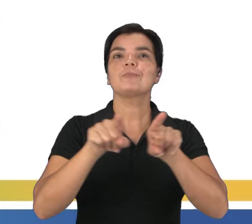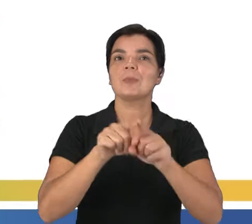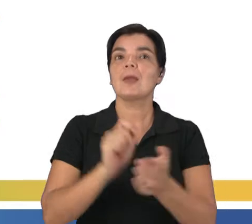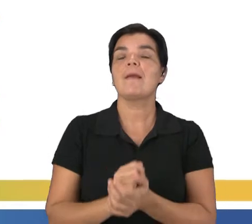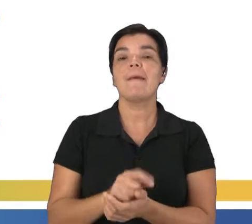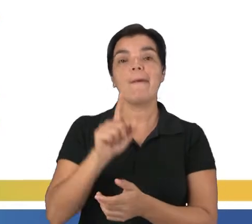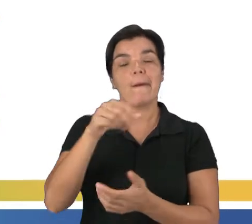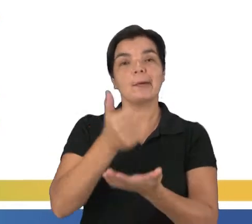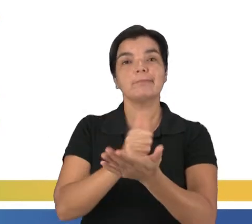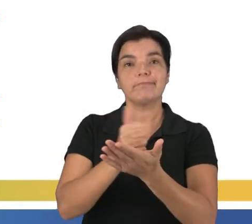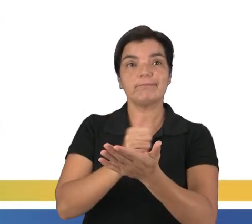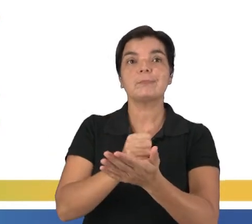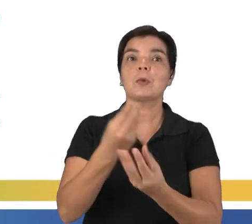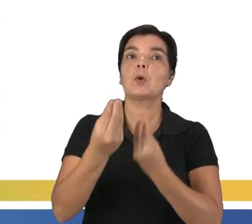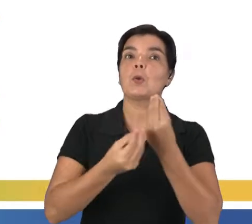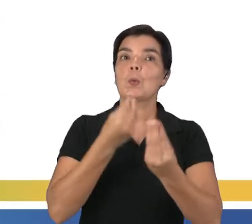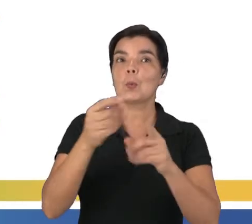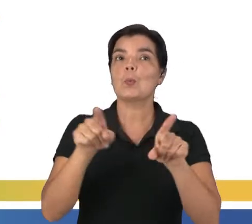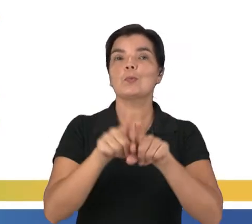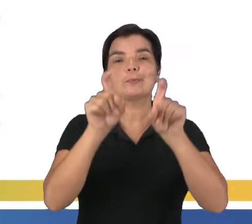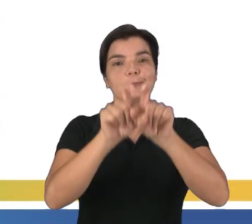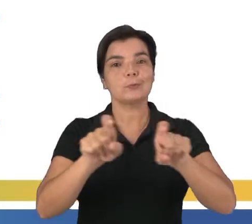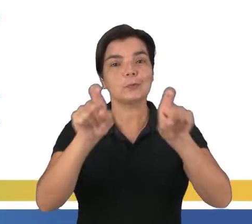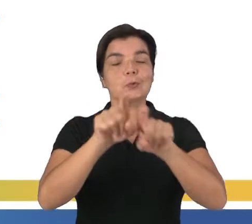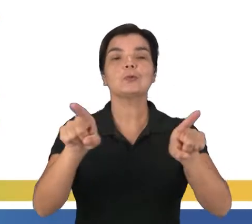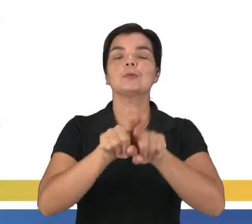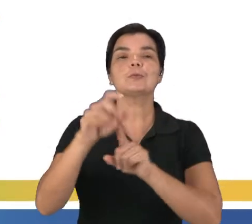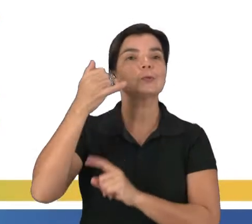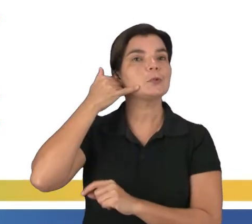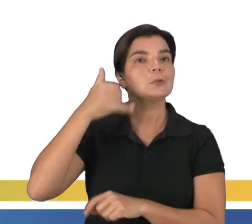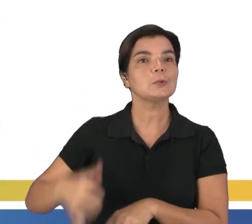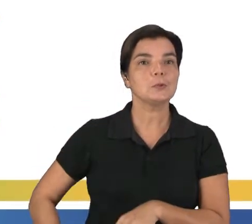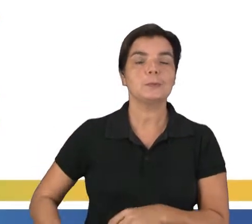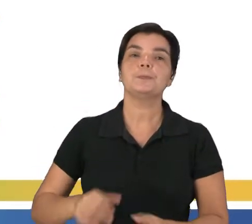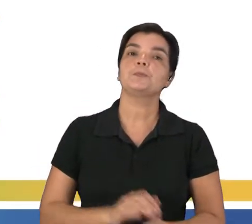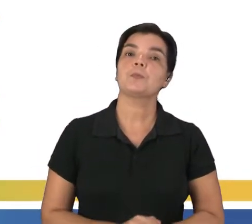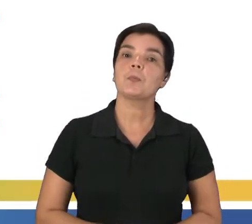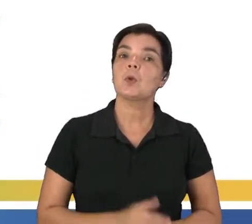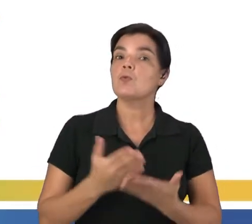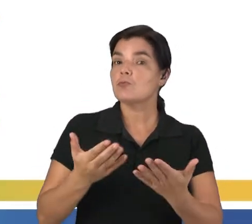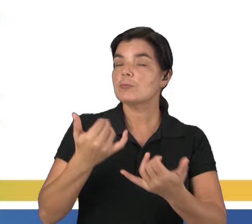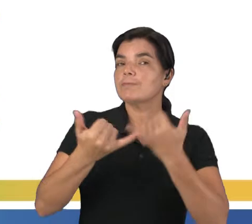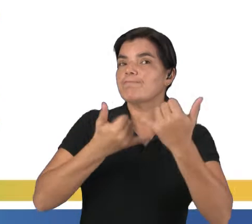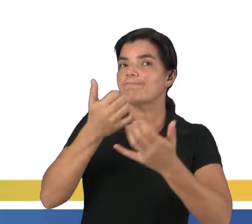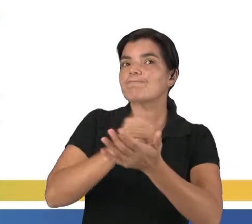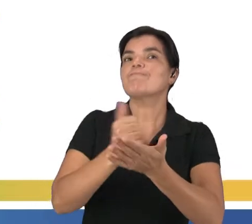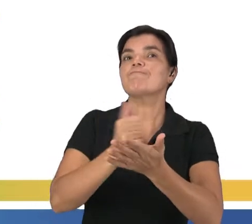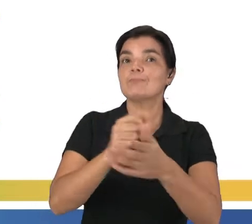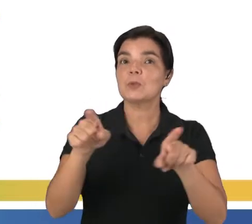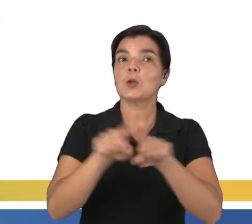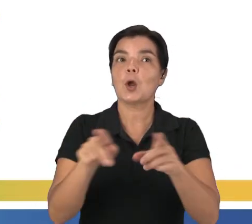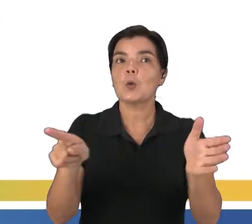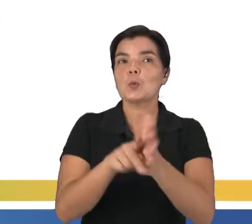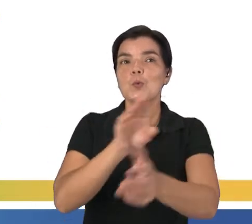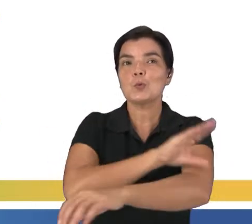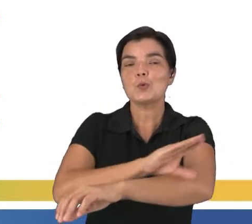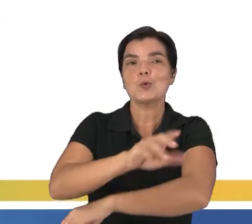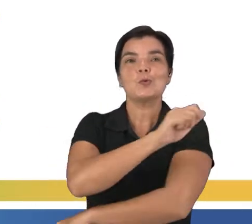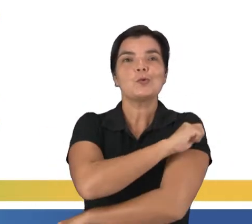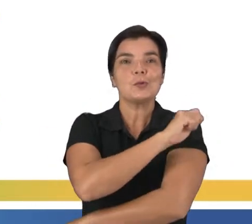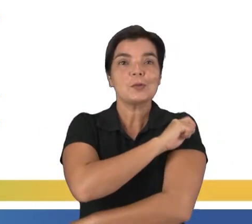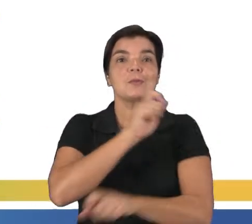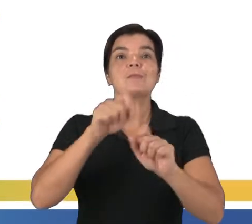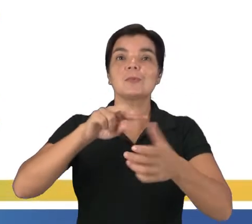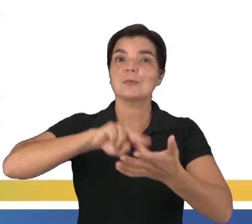Uma delas é a eletrônica, como console, computador e celular. Os jogos eletrônicos fazem parte da cultura